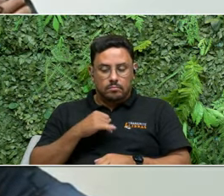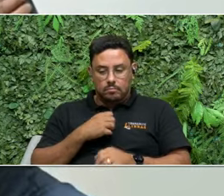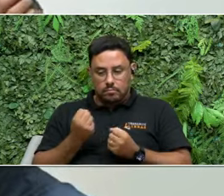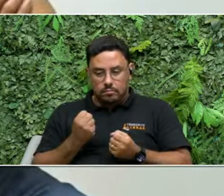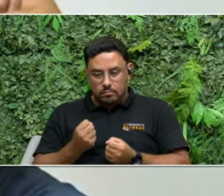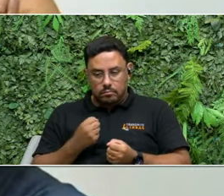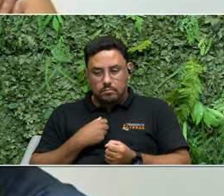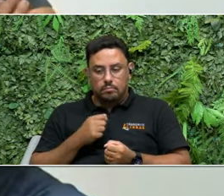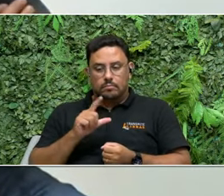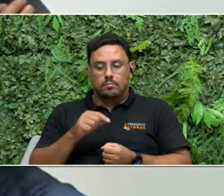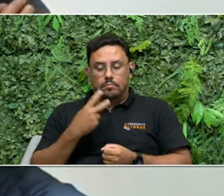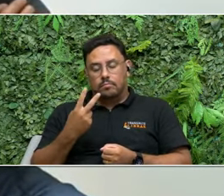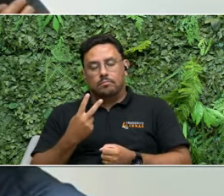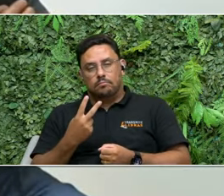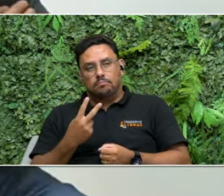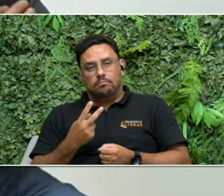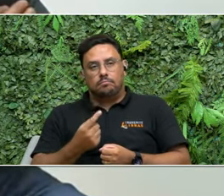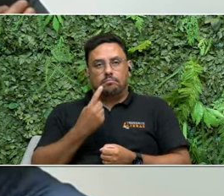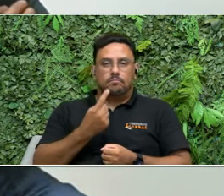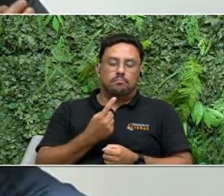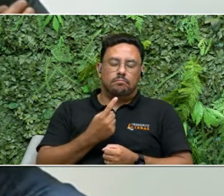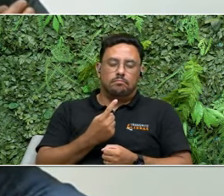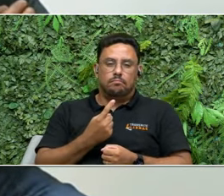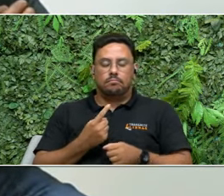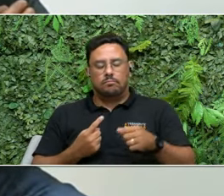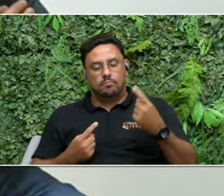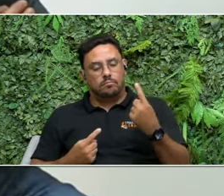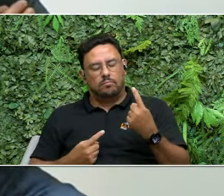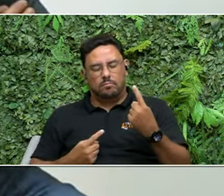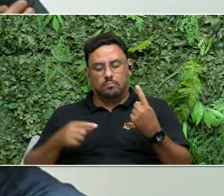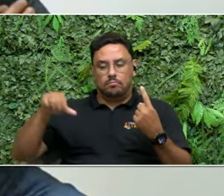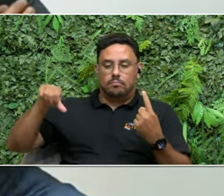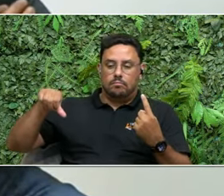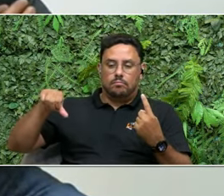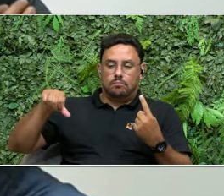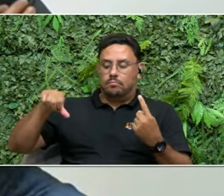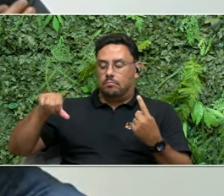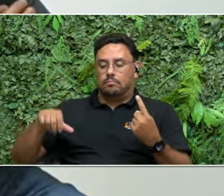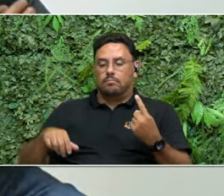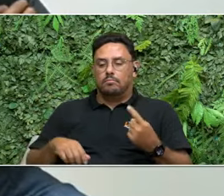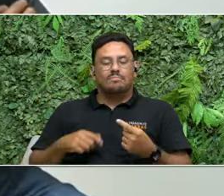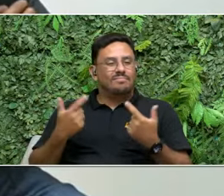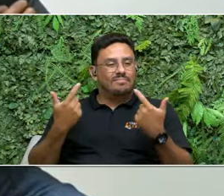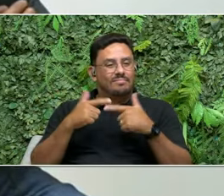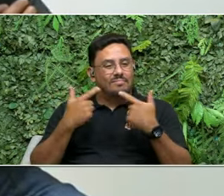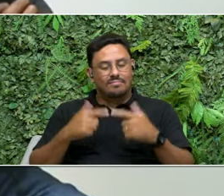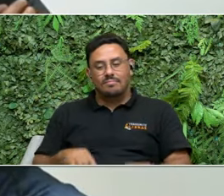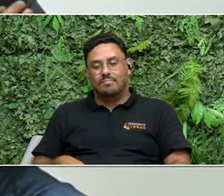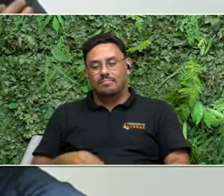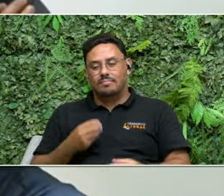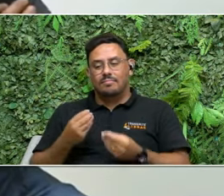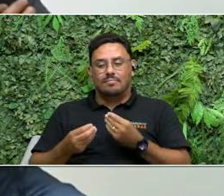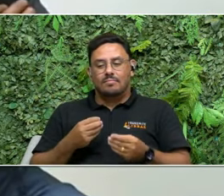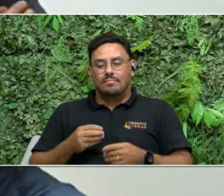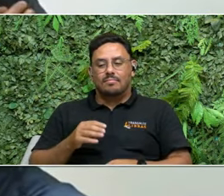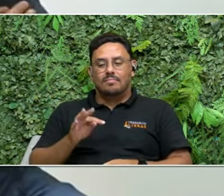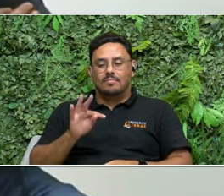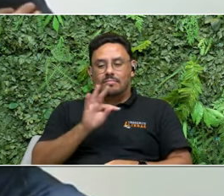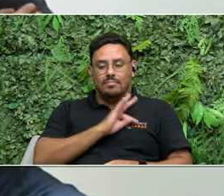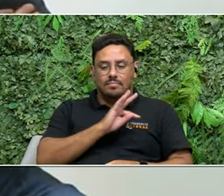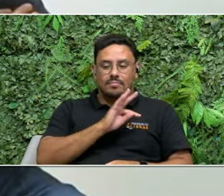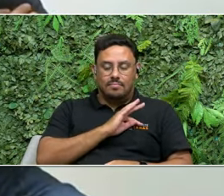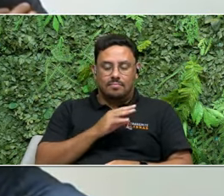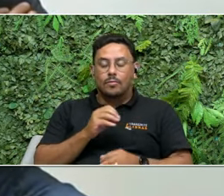é se eu pudesse dar duas notas pro profe seria uma nota um e uma nota nove tá é é é engraçado né